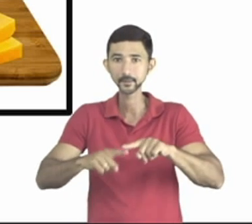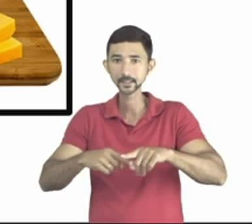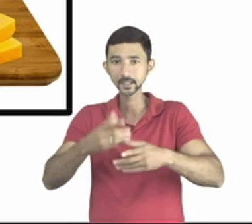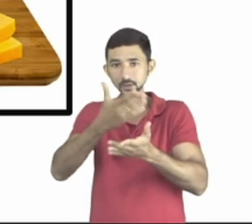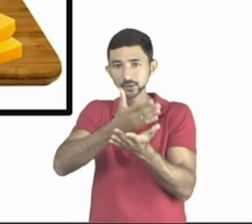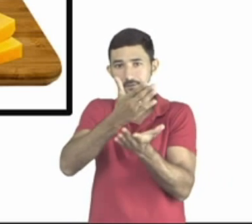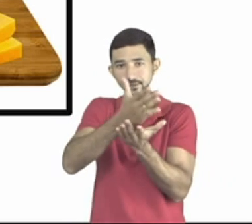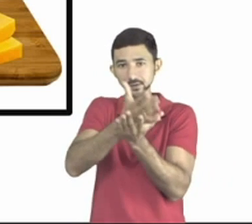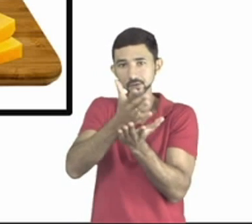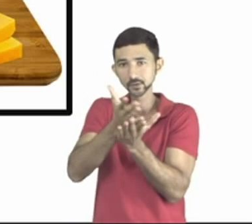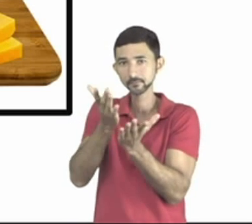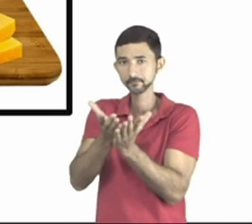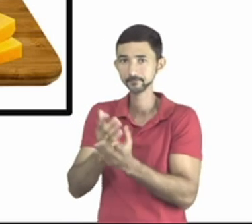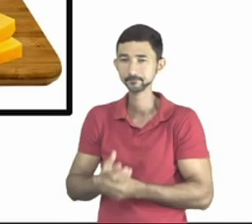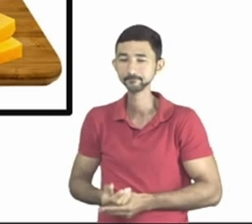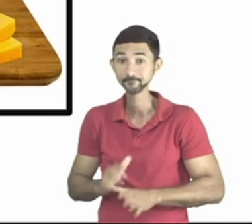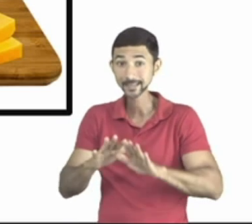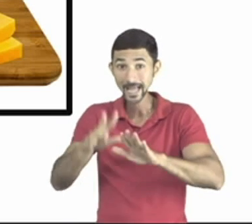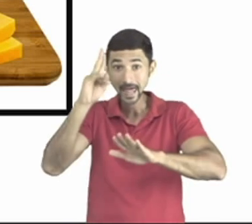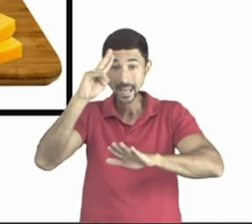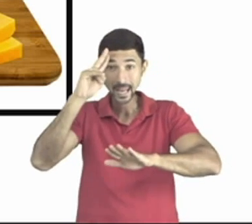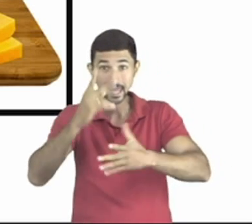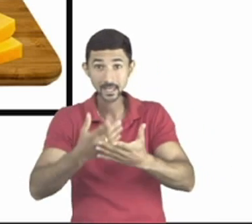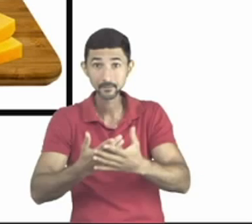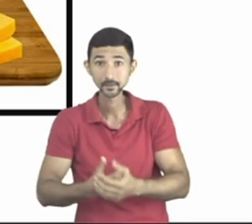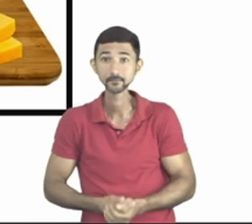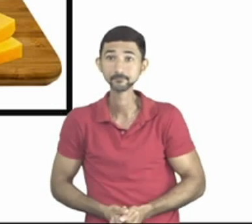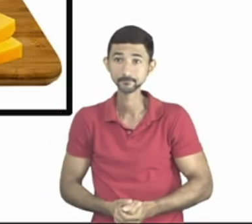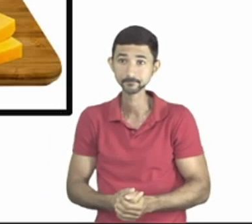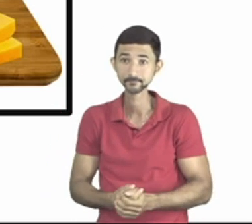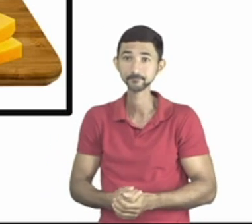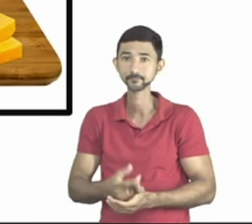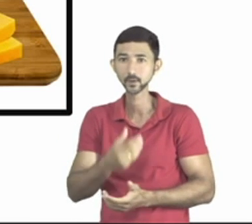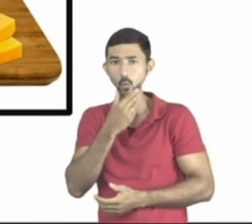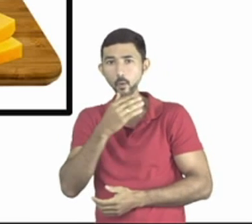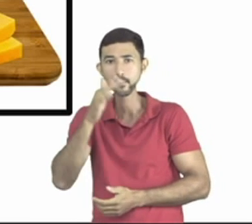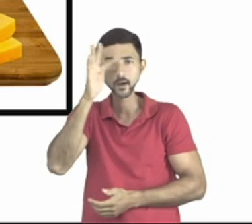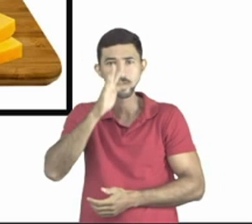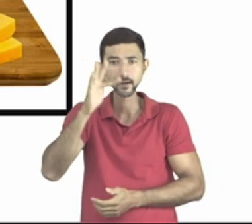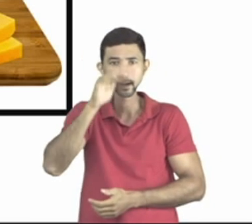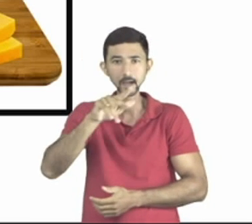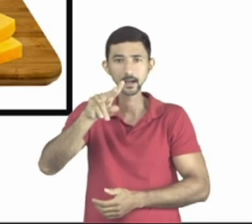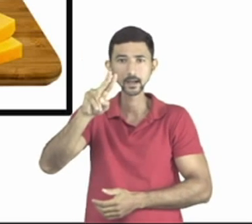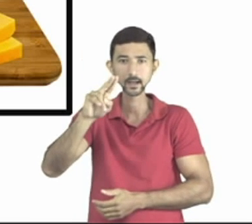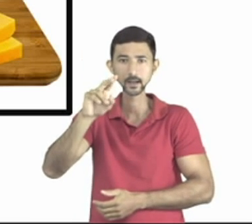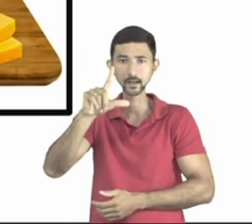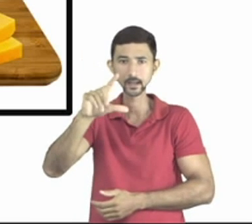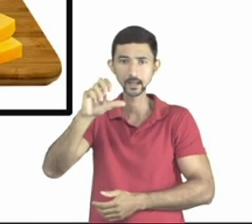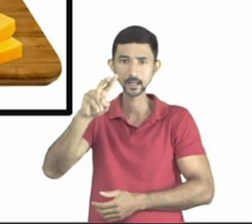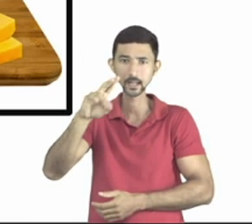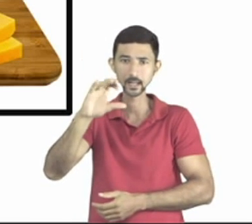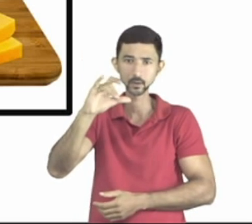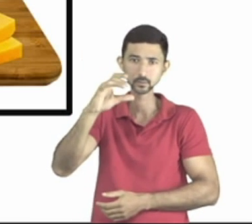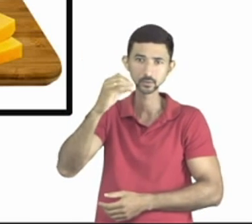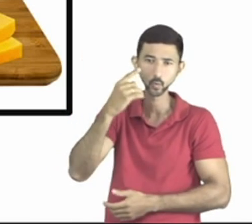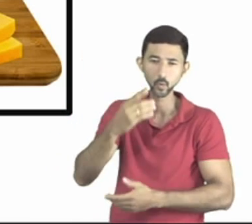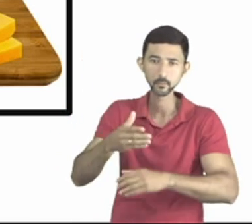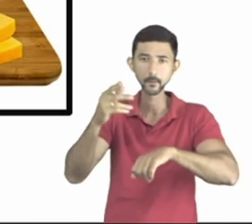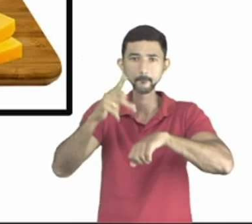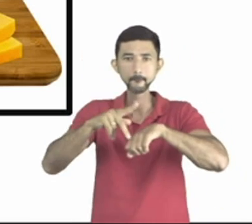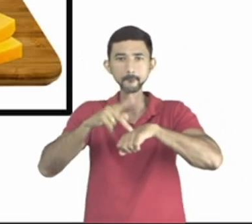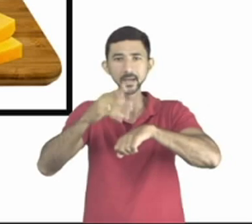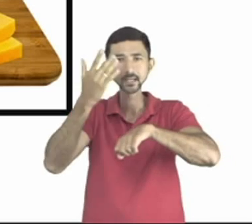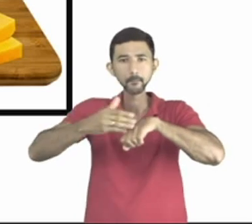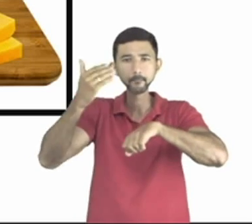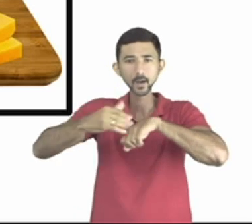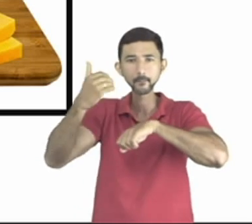ser dividida. Lembre de Leucipo, né? Aquele filósofo lá que dizia: posso pegar uma pedra e quebrá-la em partículas